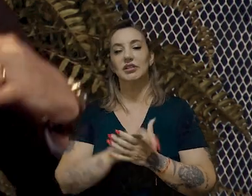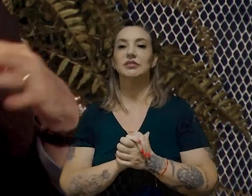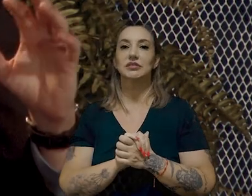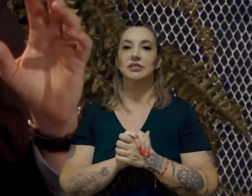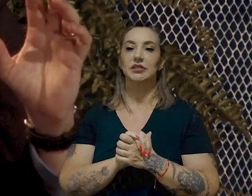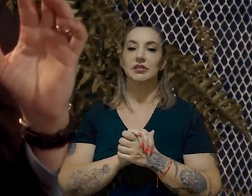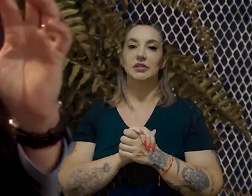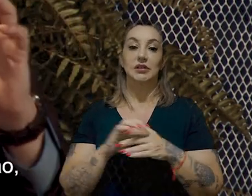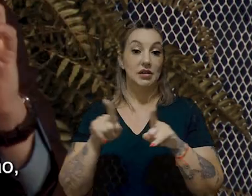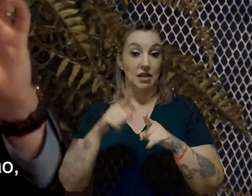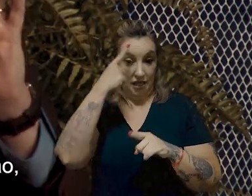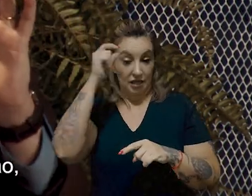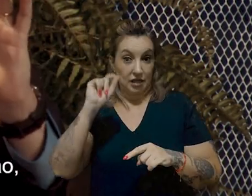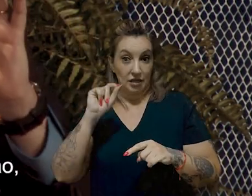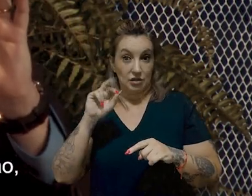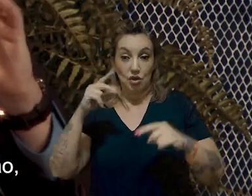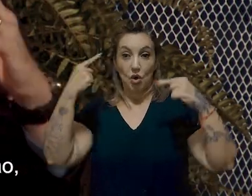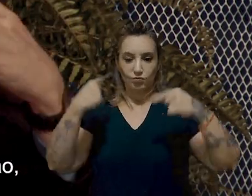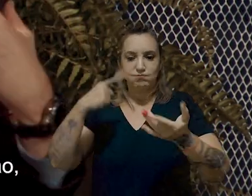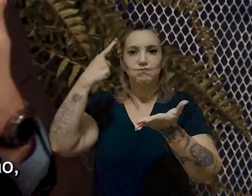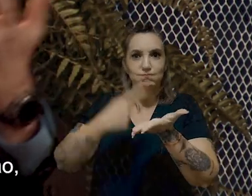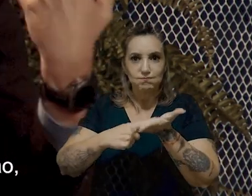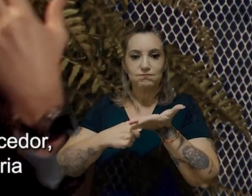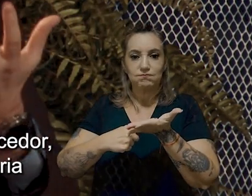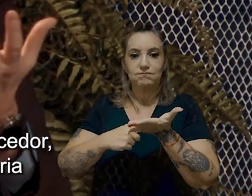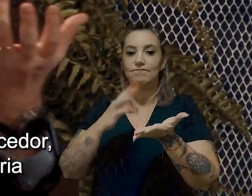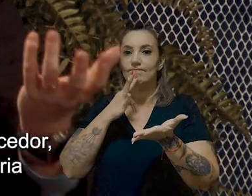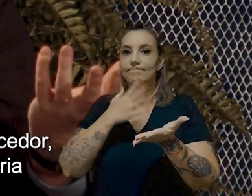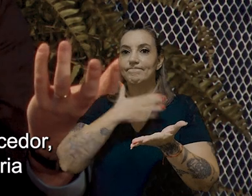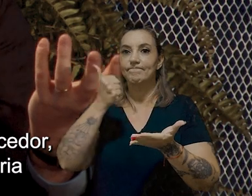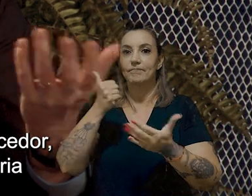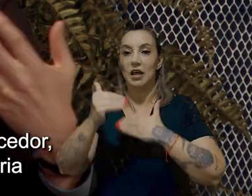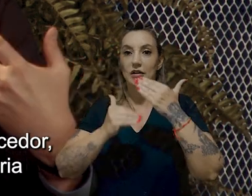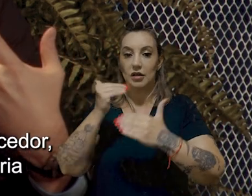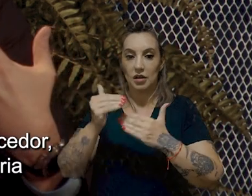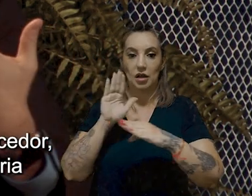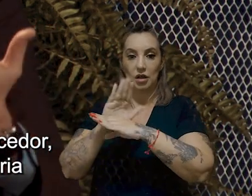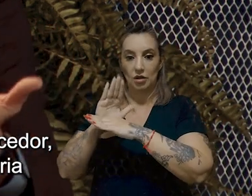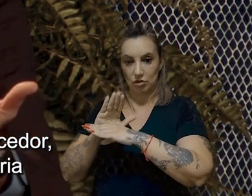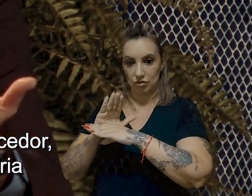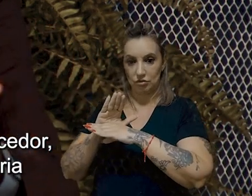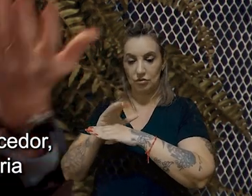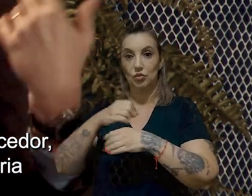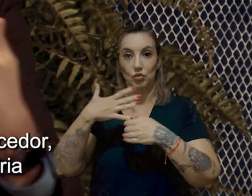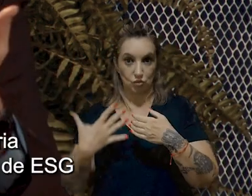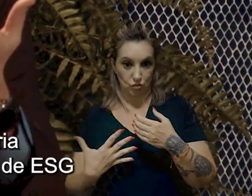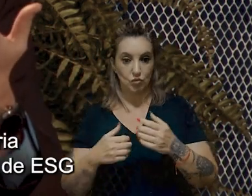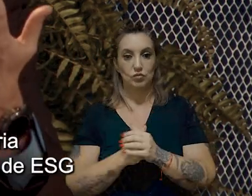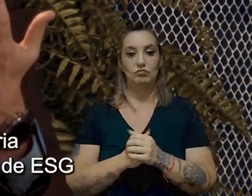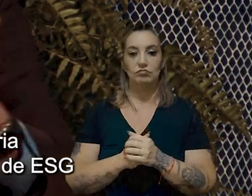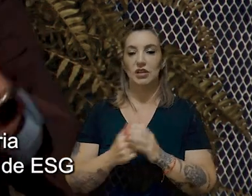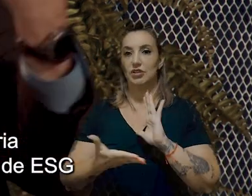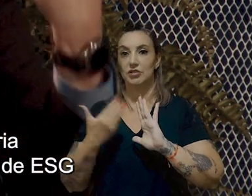SG eh e a ideia aqui não é só ter uma uma homologação um conhecimento melhor desse fornecedor mas também ajudá-lo numa trajetória de